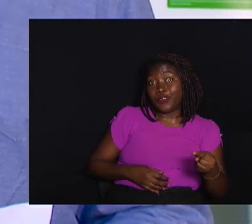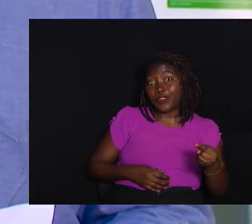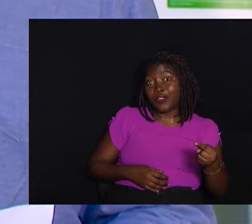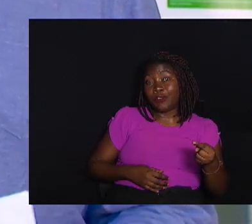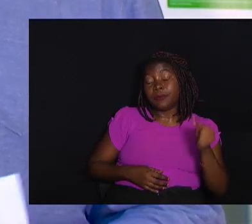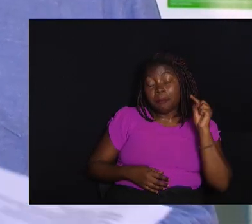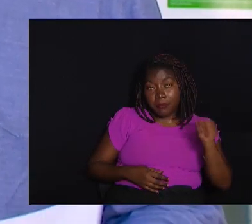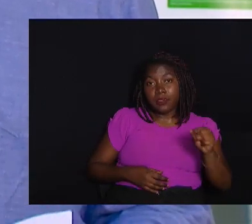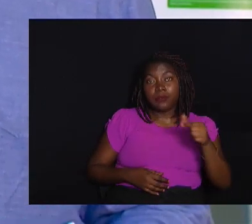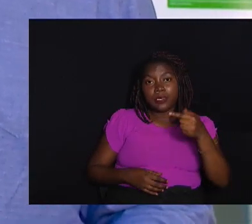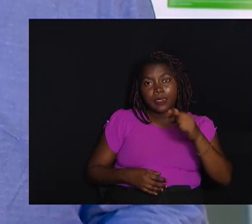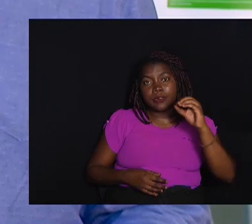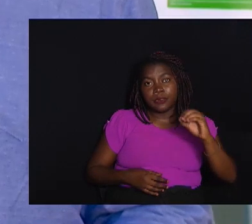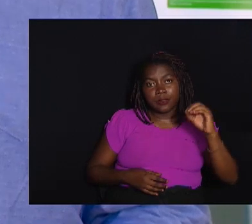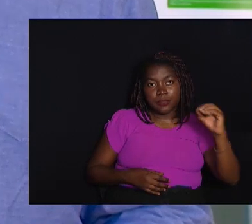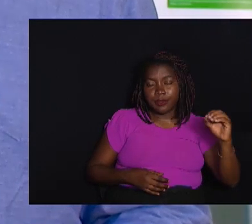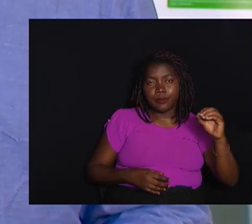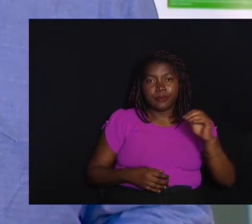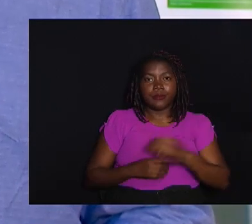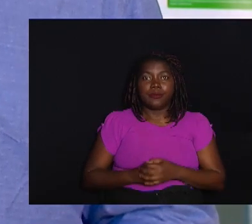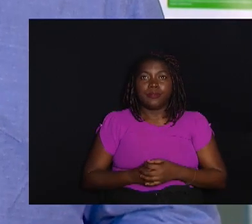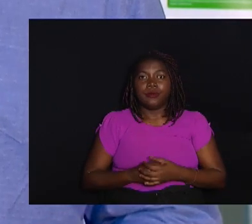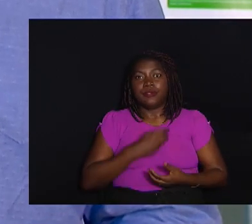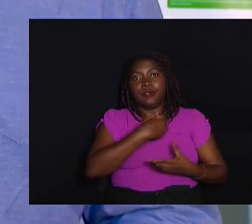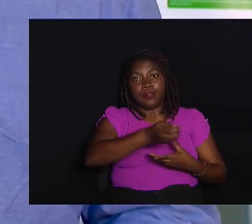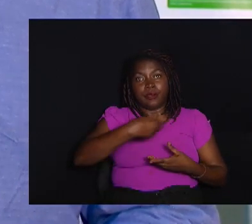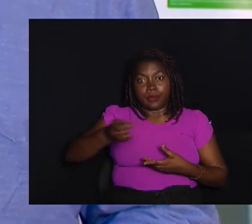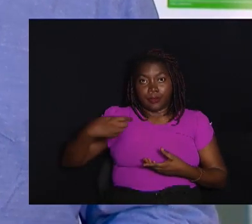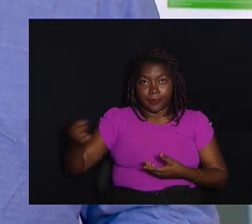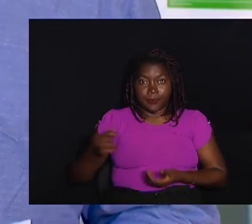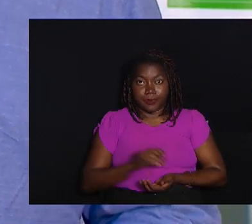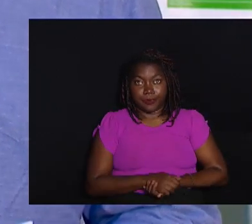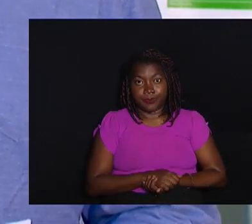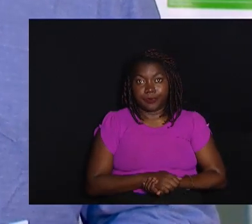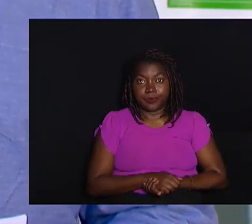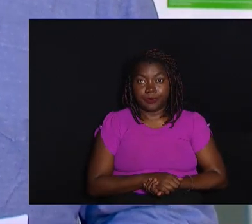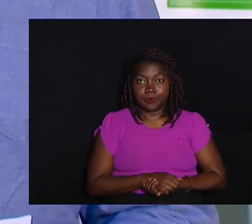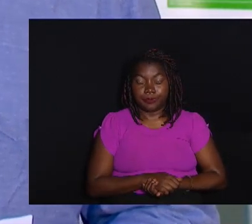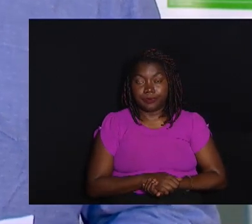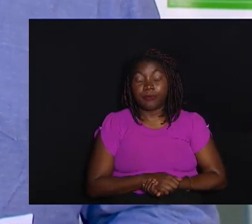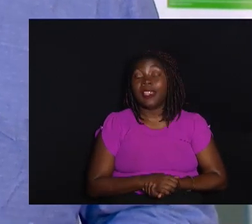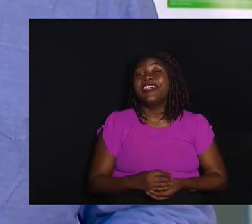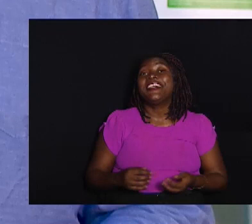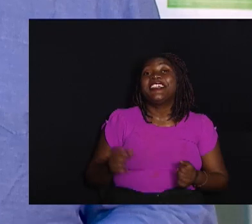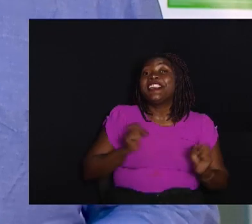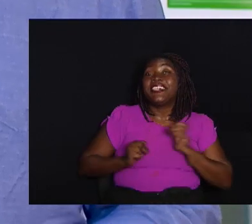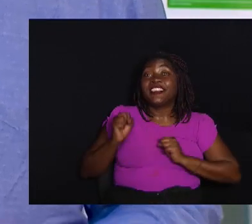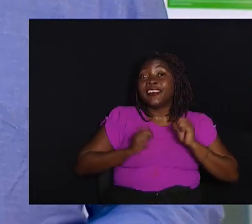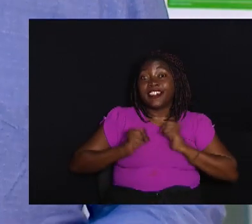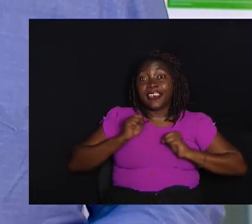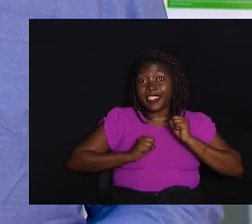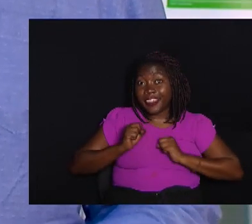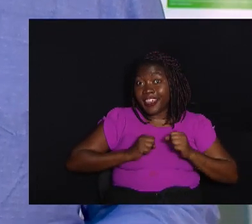508.700 carnês, arredondadamente, que foram entregues, estão sendo distribuídos. E a expectativa é de que eles